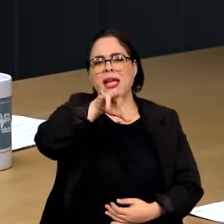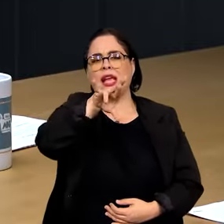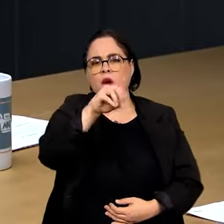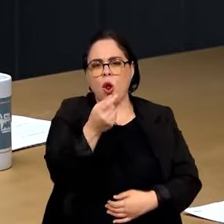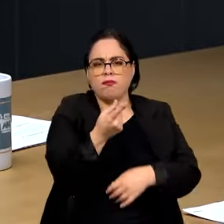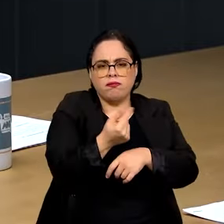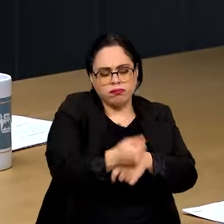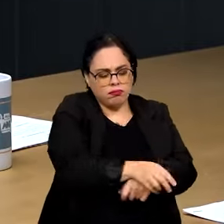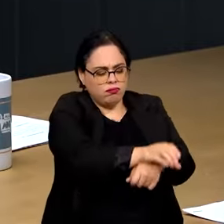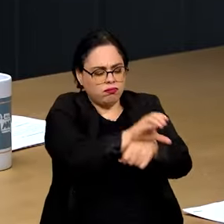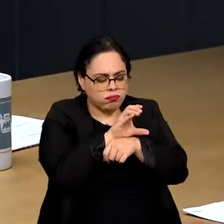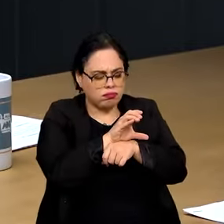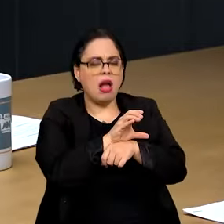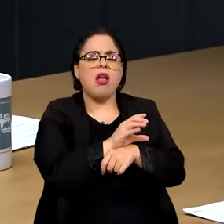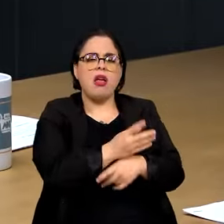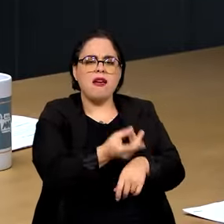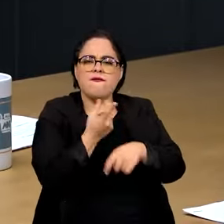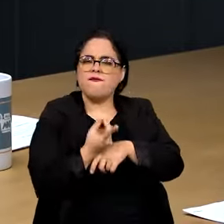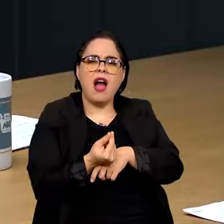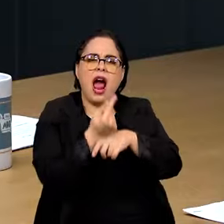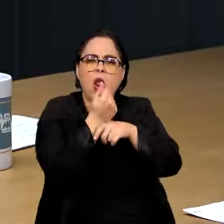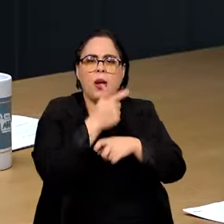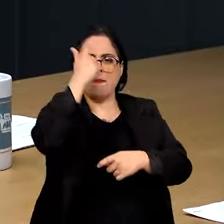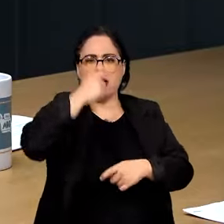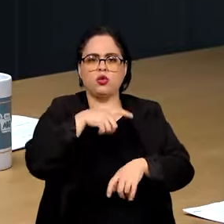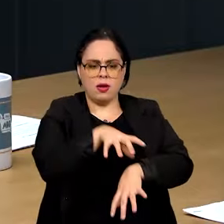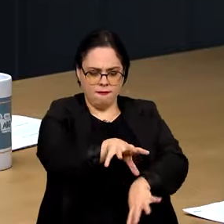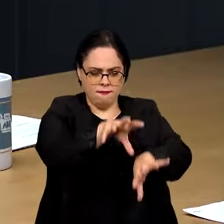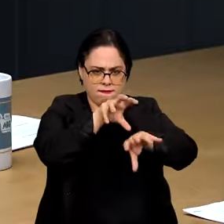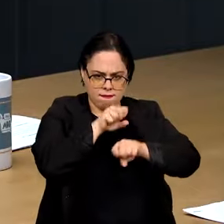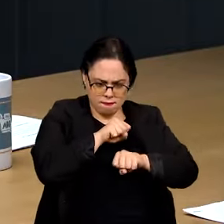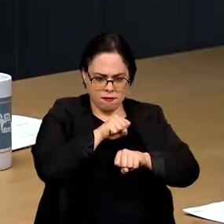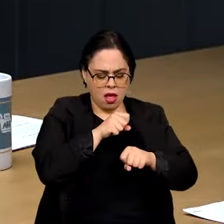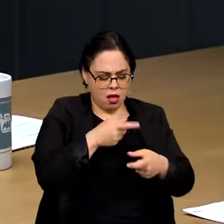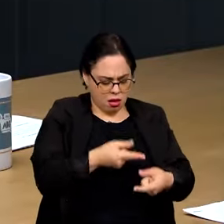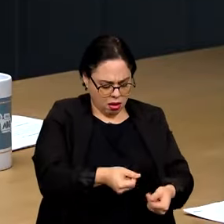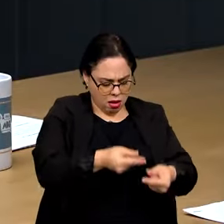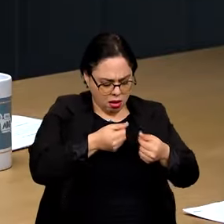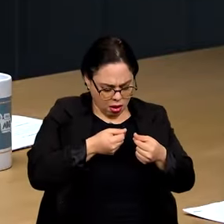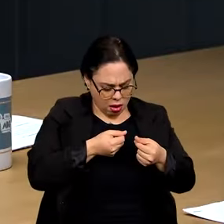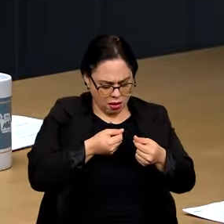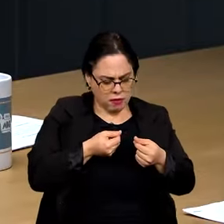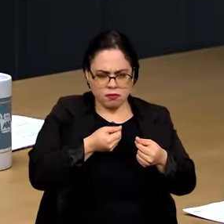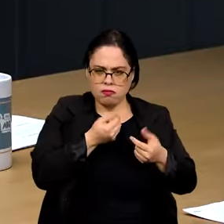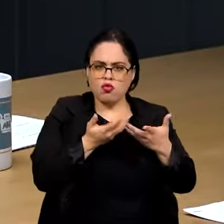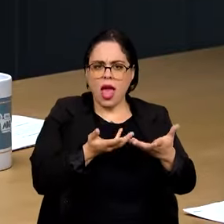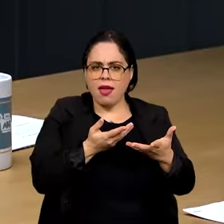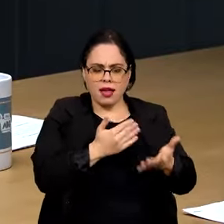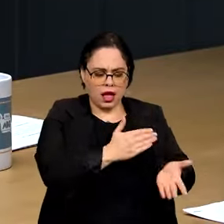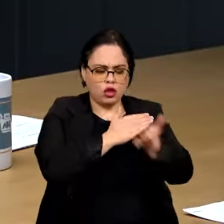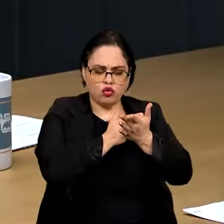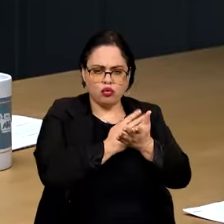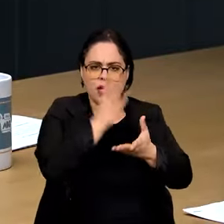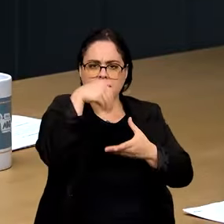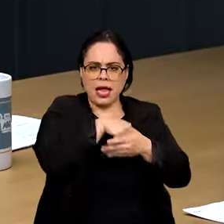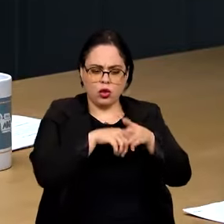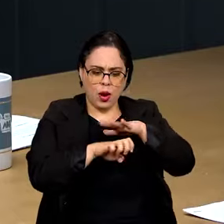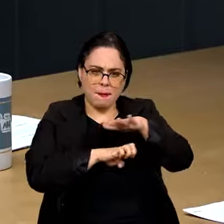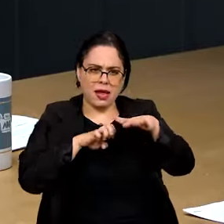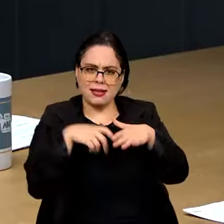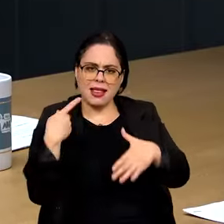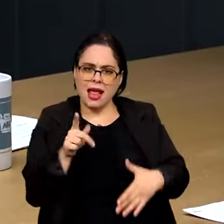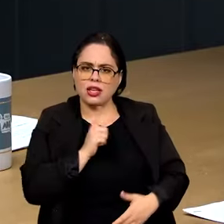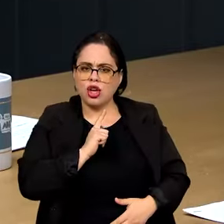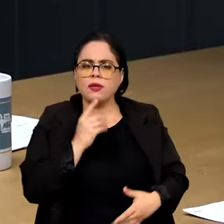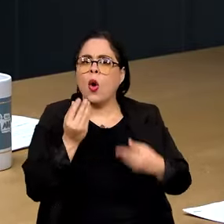microcrédito poderia eh esse valor que essa pessoa pode pegar ali né de de microcrédito pode ajudar nesse